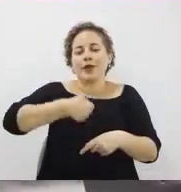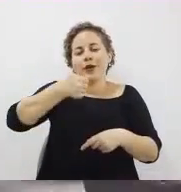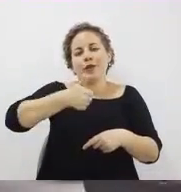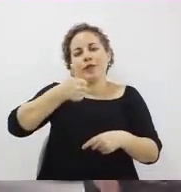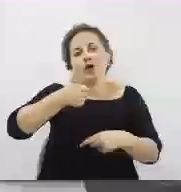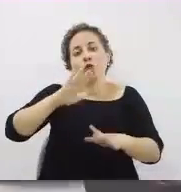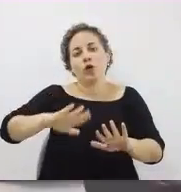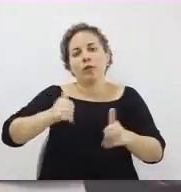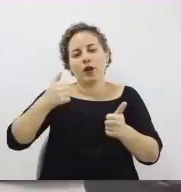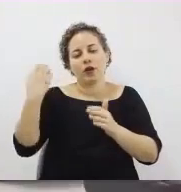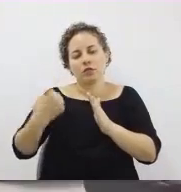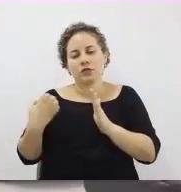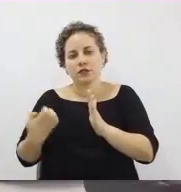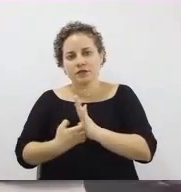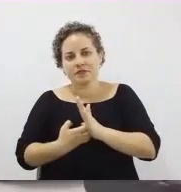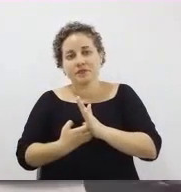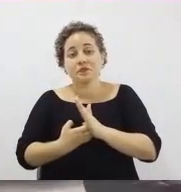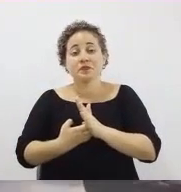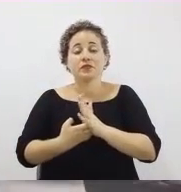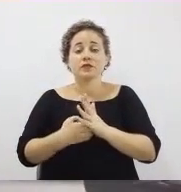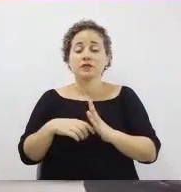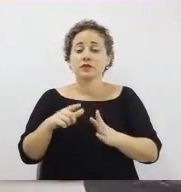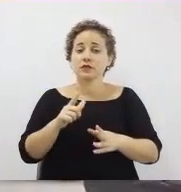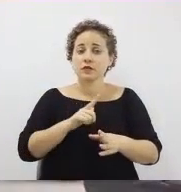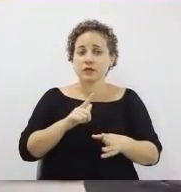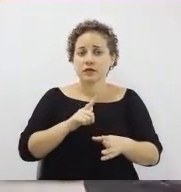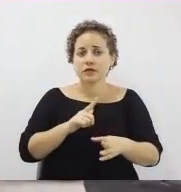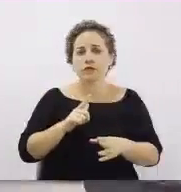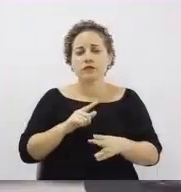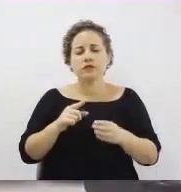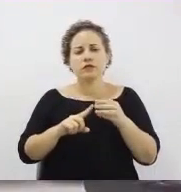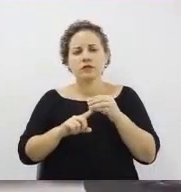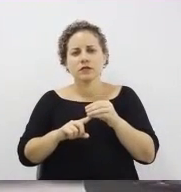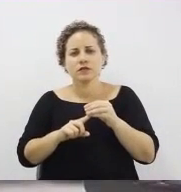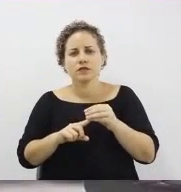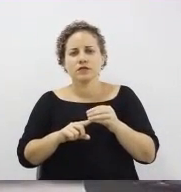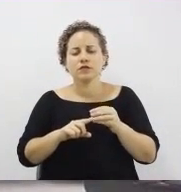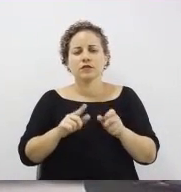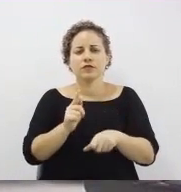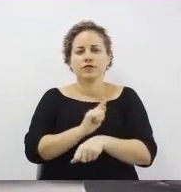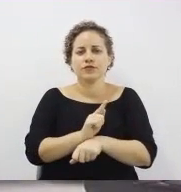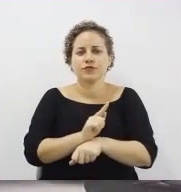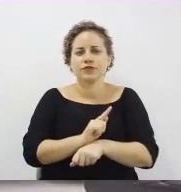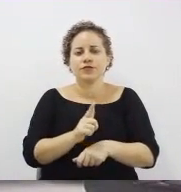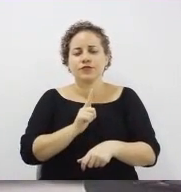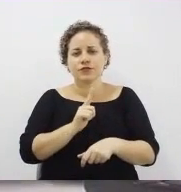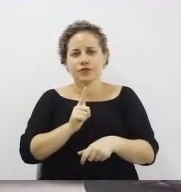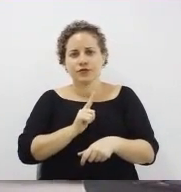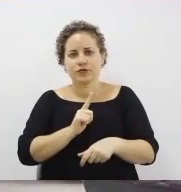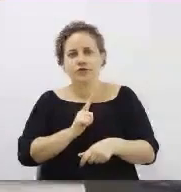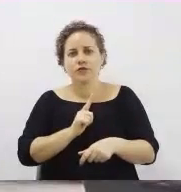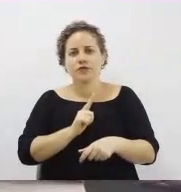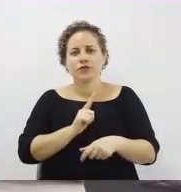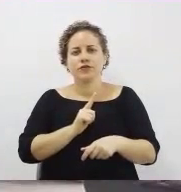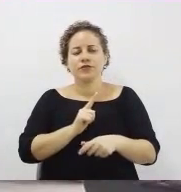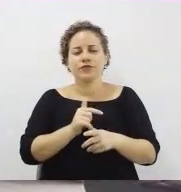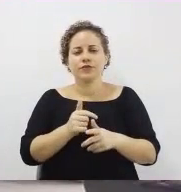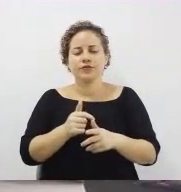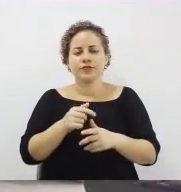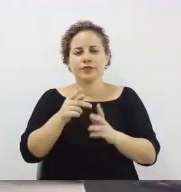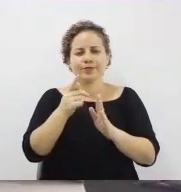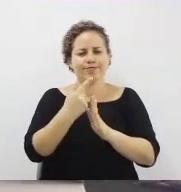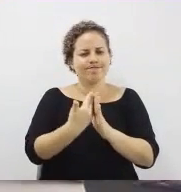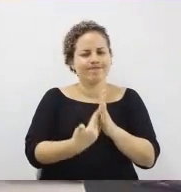retorno para a companhia. Aqui nós temos os princípios da gestão de demanda, caros alunos. Esses princípios